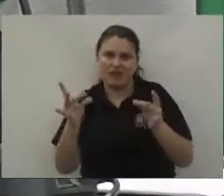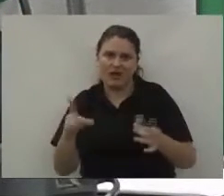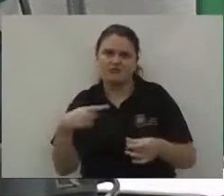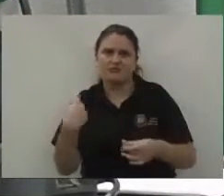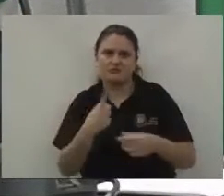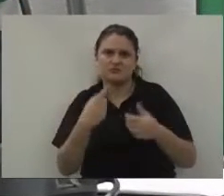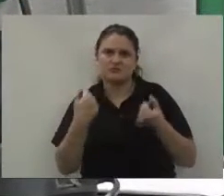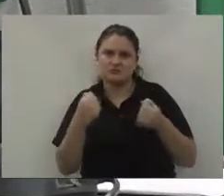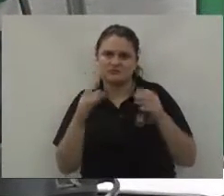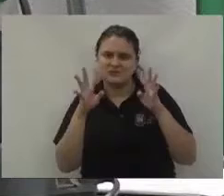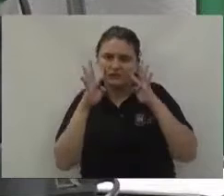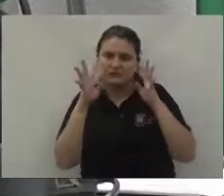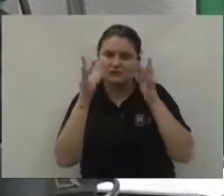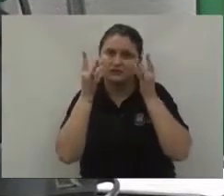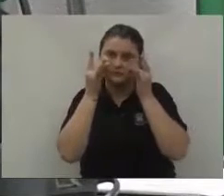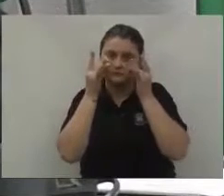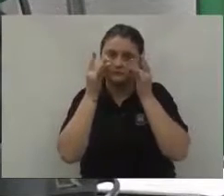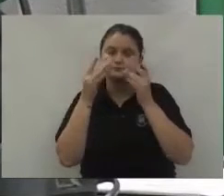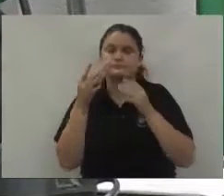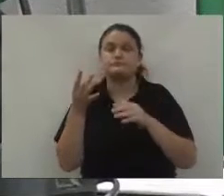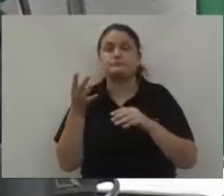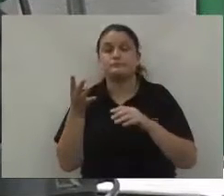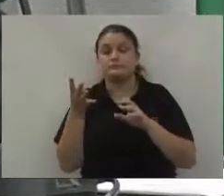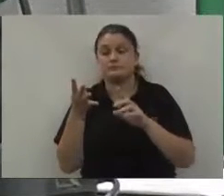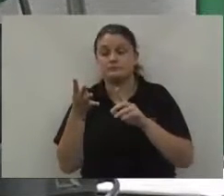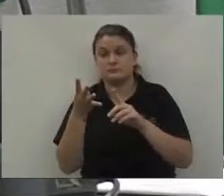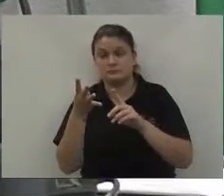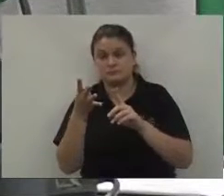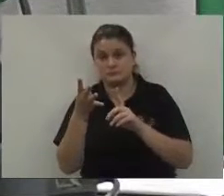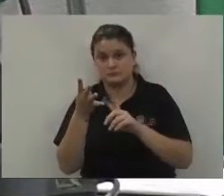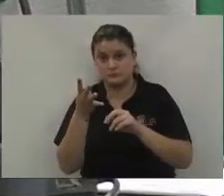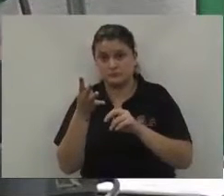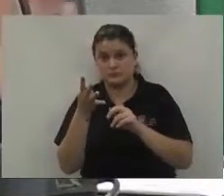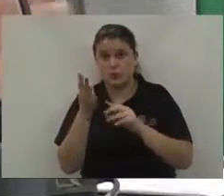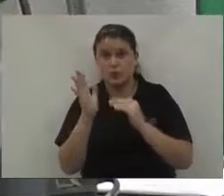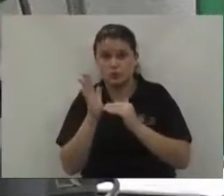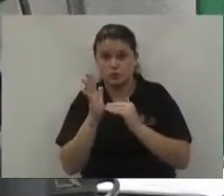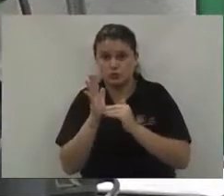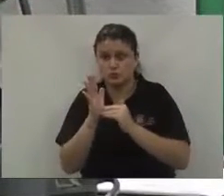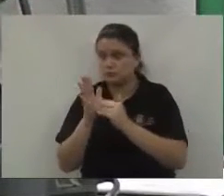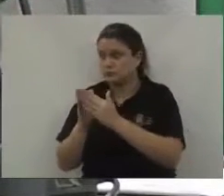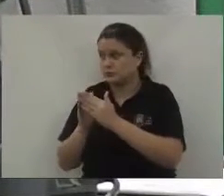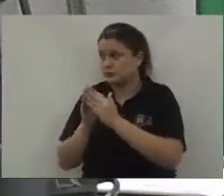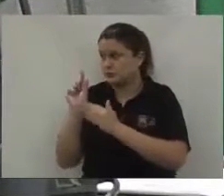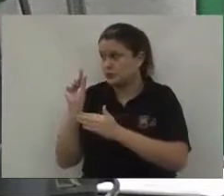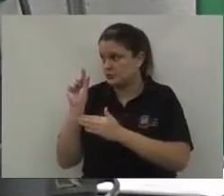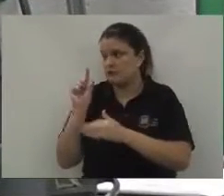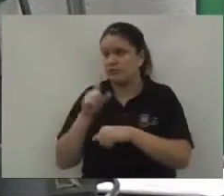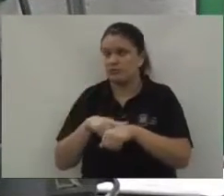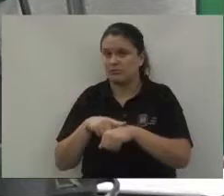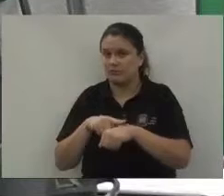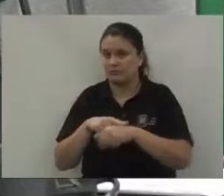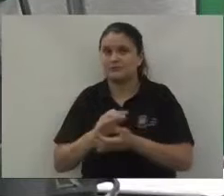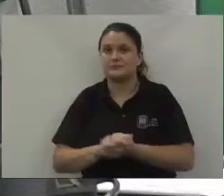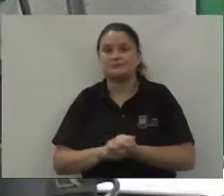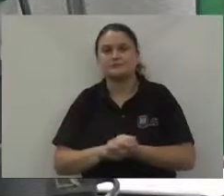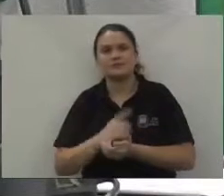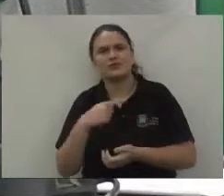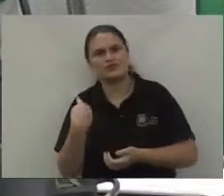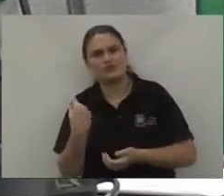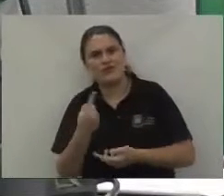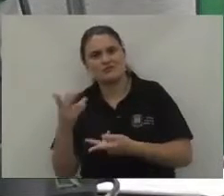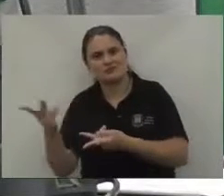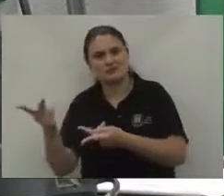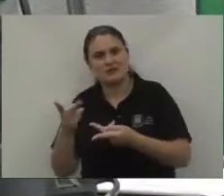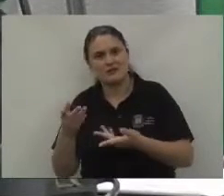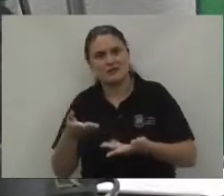estar vendo e pedindo. E o último aqui, faltando alguns segundos, me permite, senhor presidente, nós tivemos